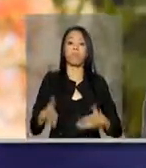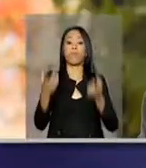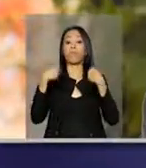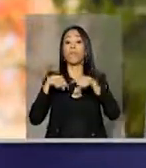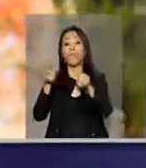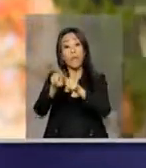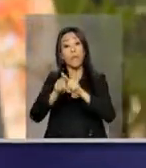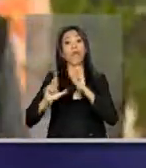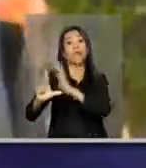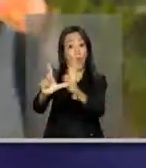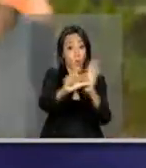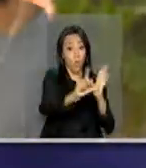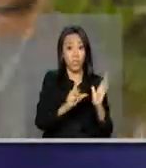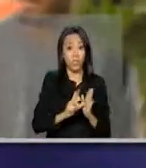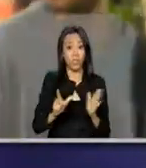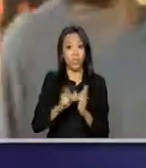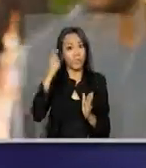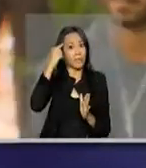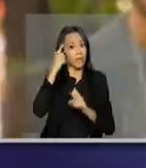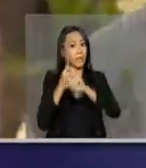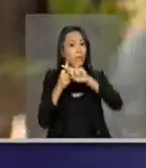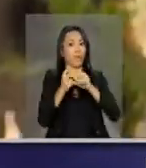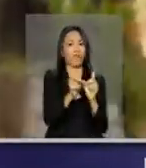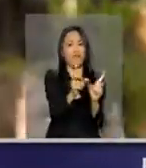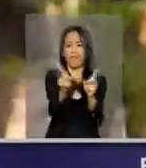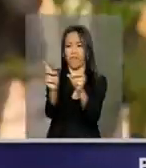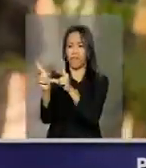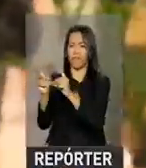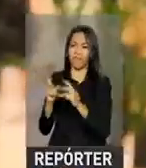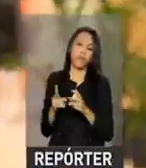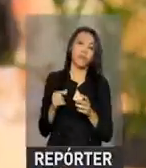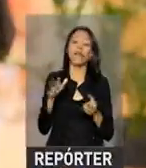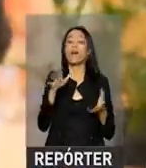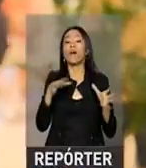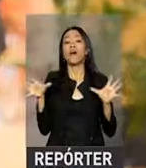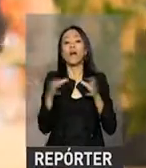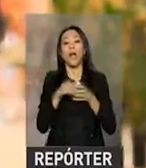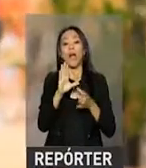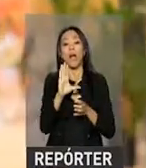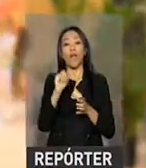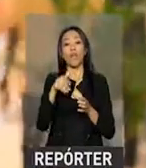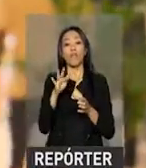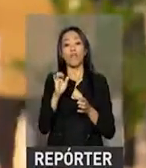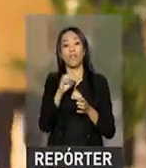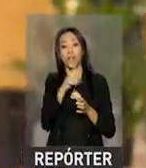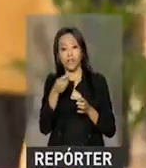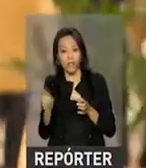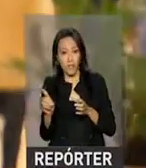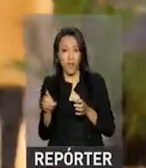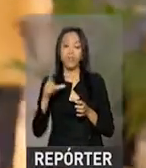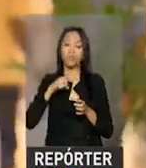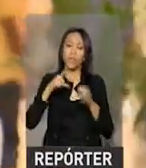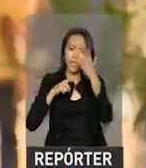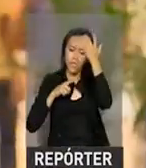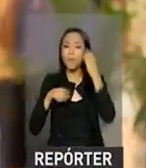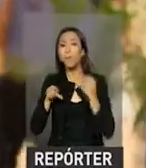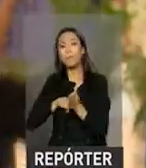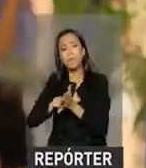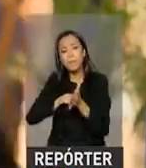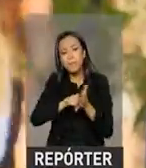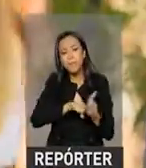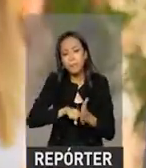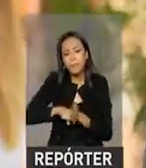no aumento na venda a confederação nacional do comércio tem um indicador chamado índice de investimentos em